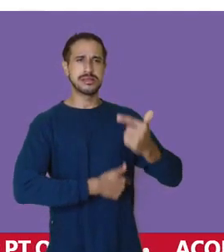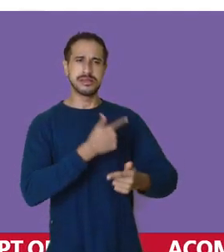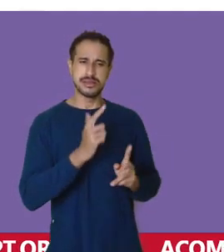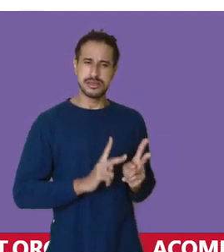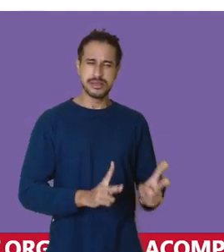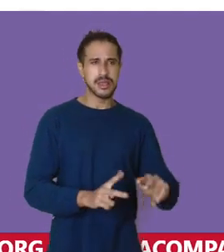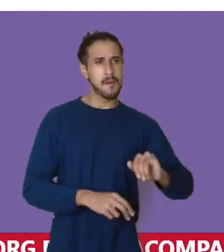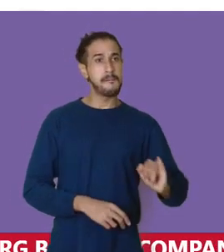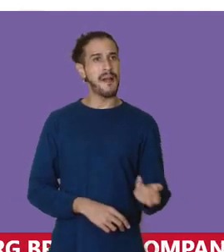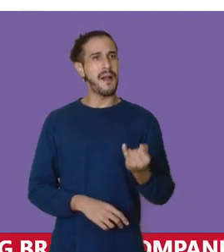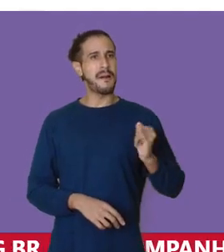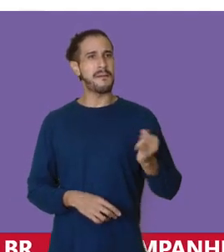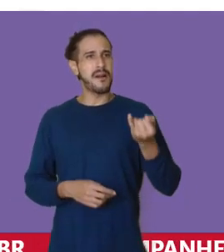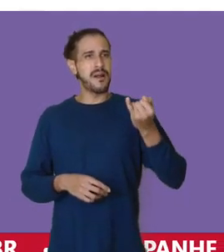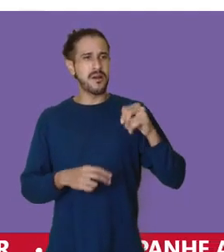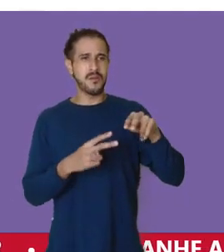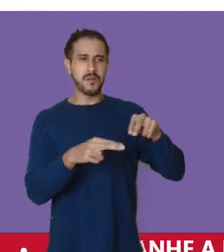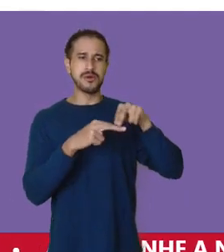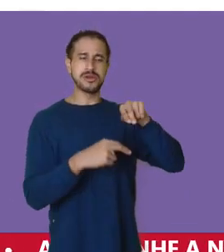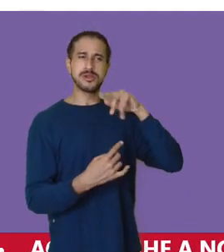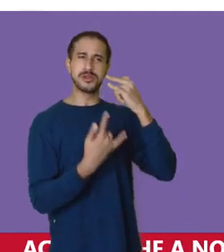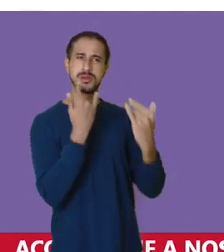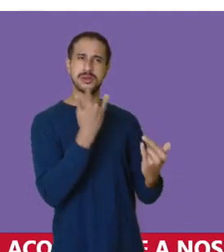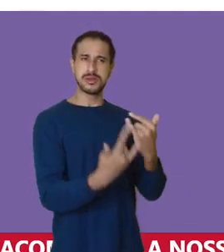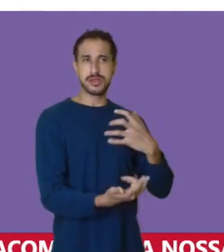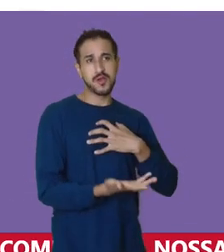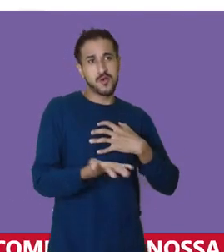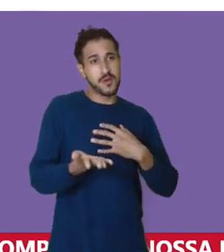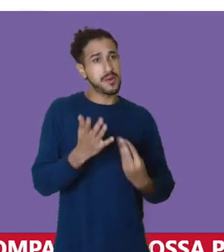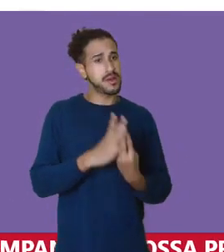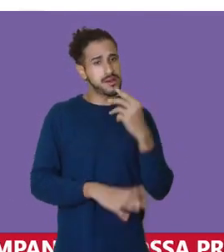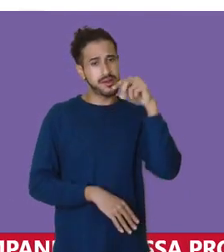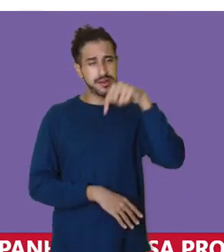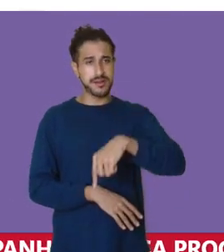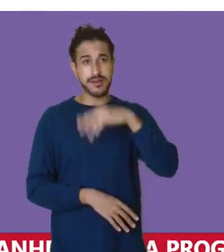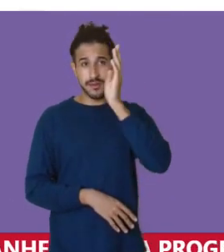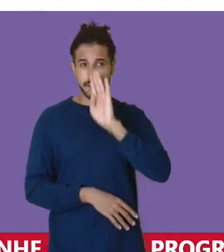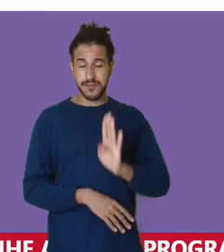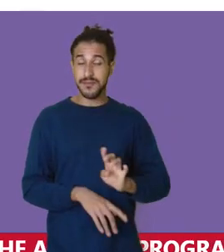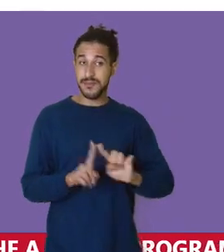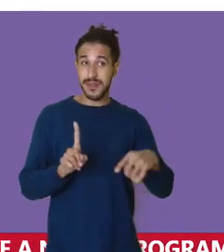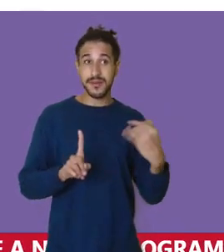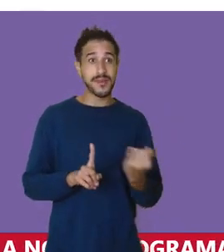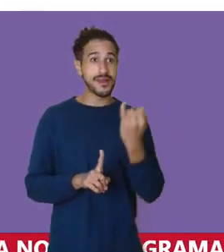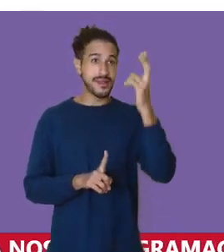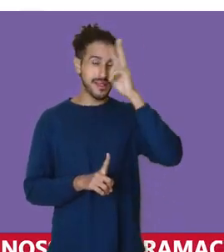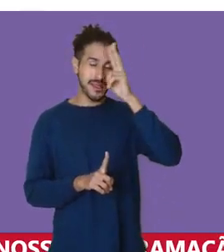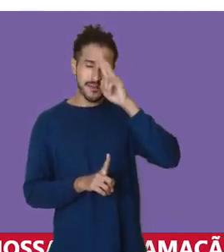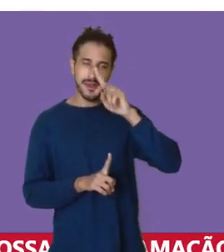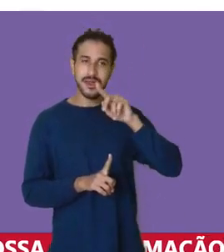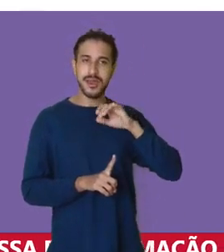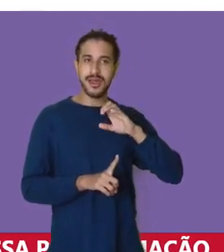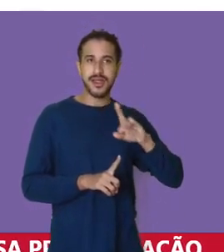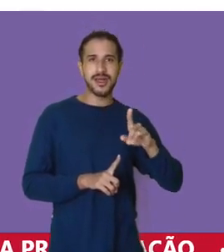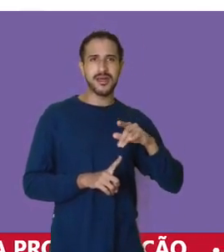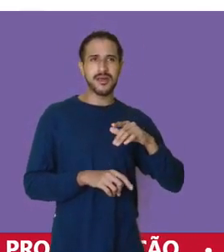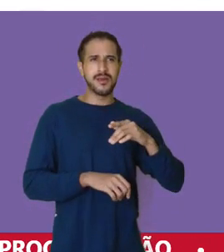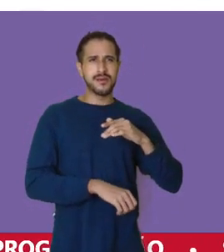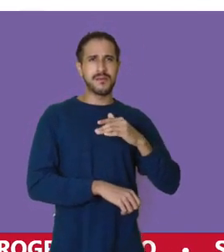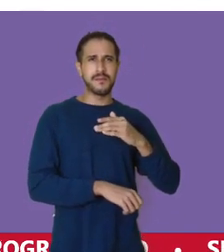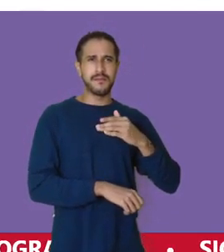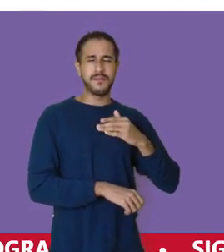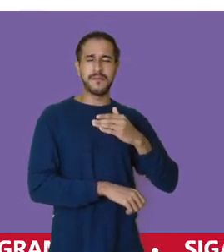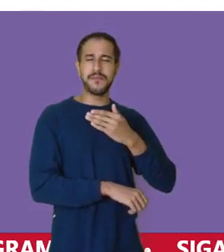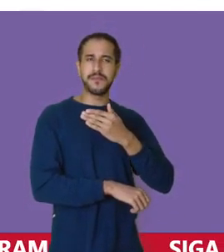foram exploradas por esse capitalismo, como se estabeleceu aqui. E é importante lembrar, apesar do